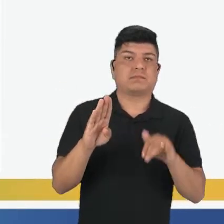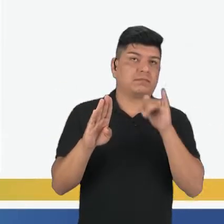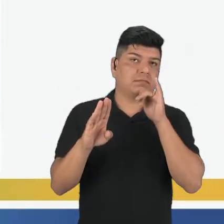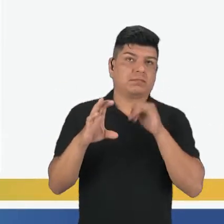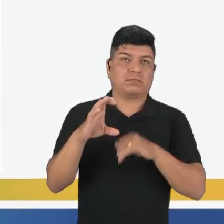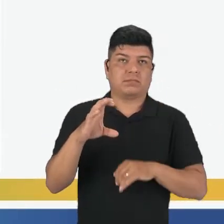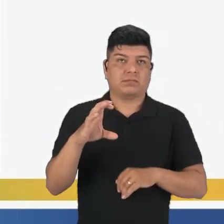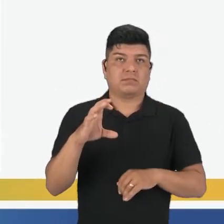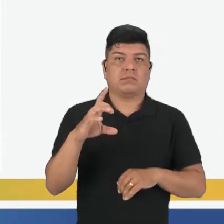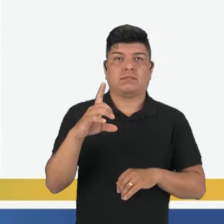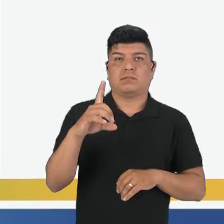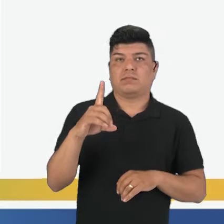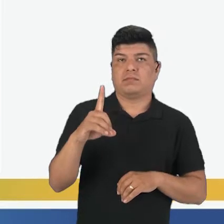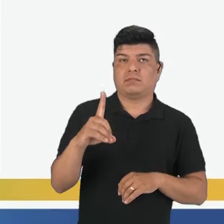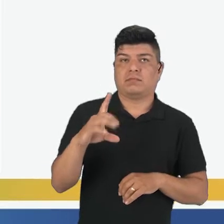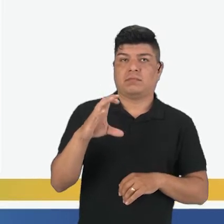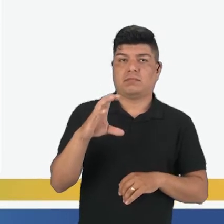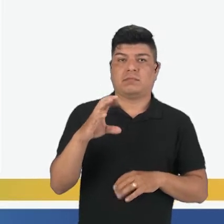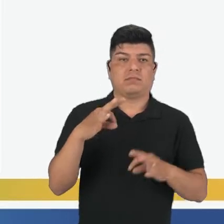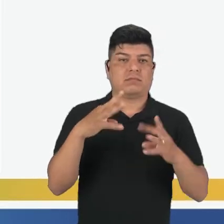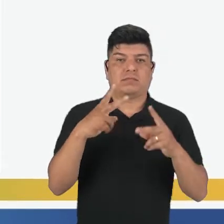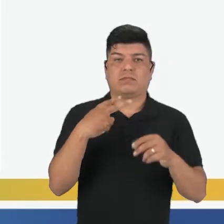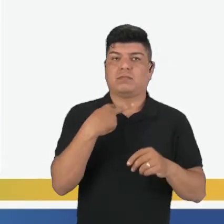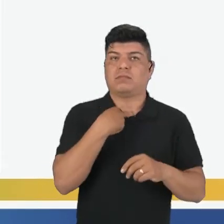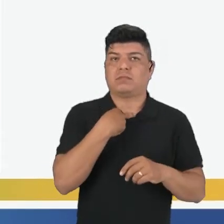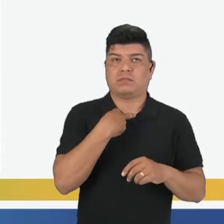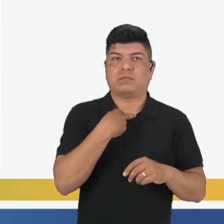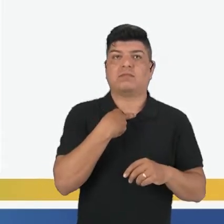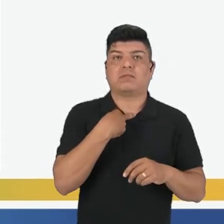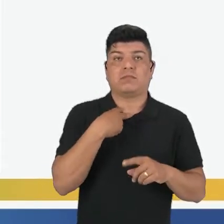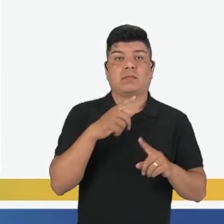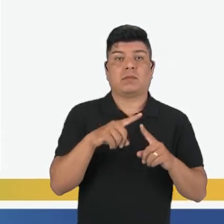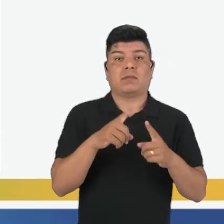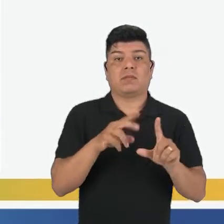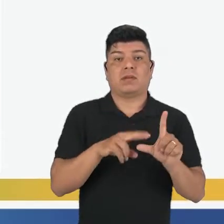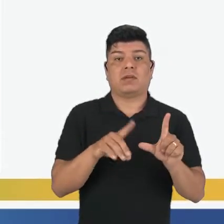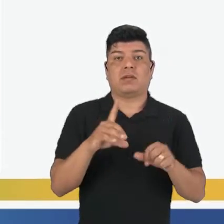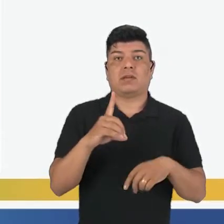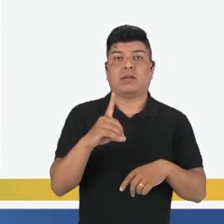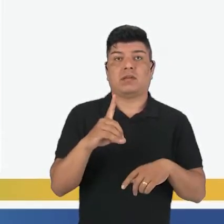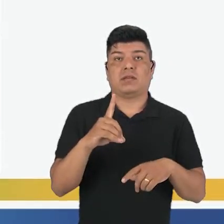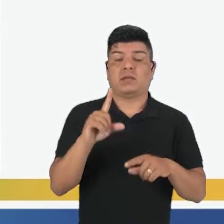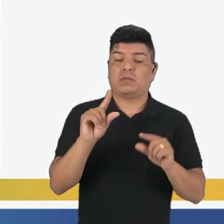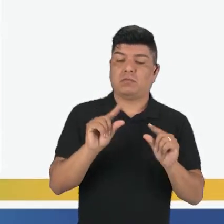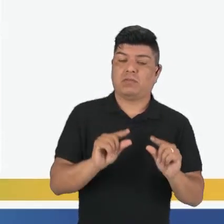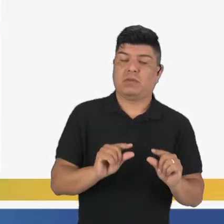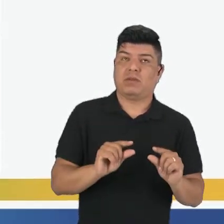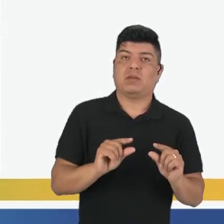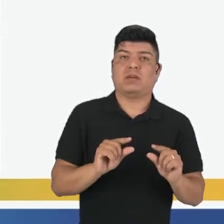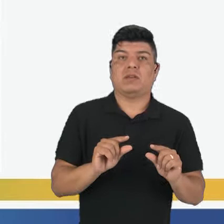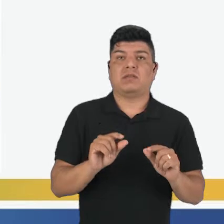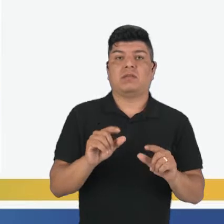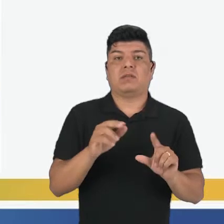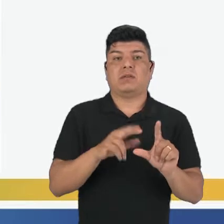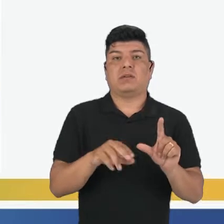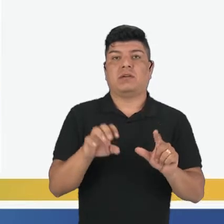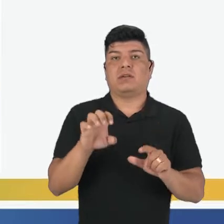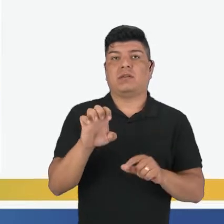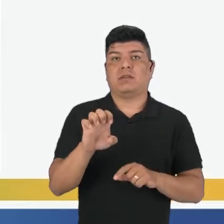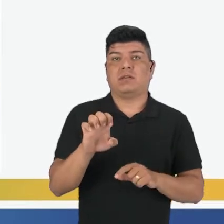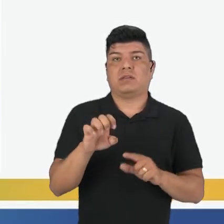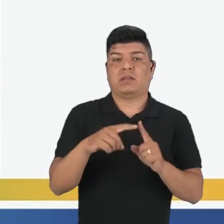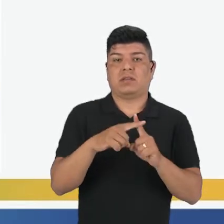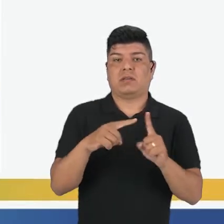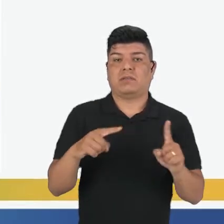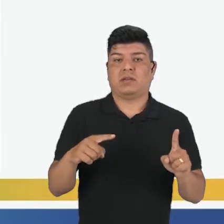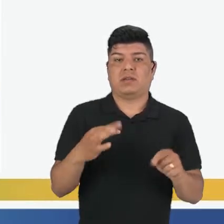exemplo, da letra C, ele está ocupando toda a capacidade. Já a letra D está um pouco a menos, a letra E está na